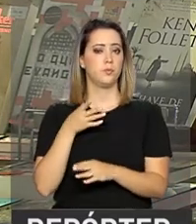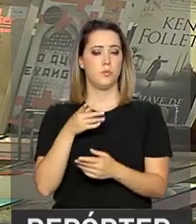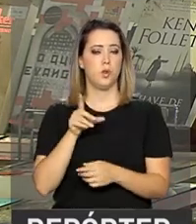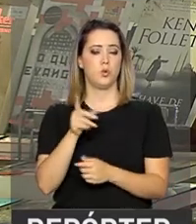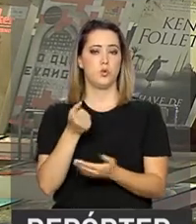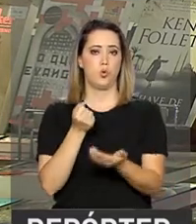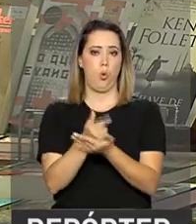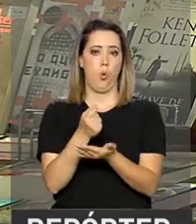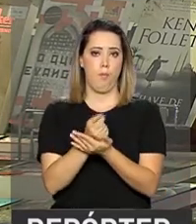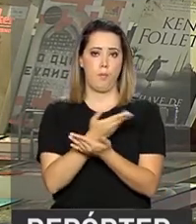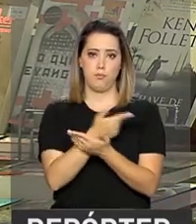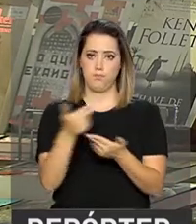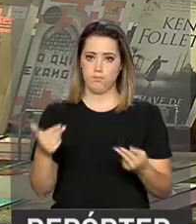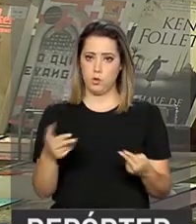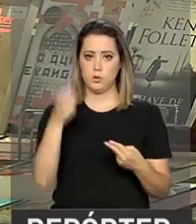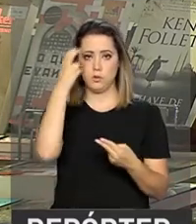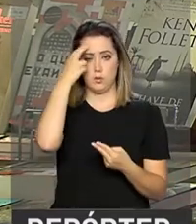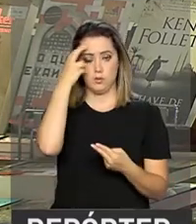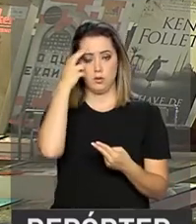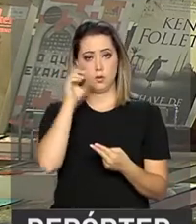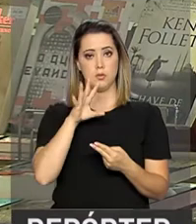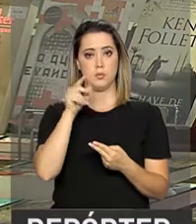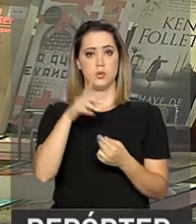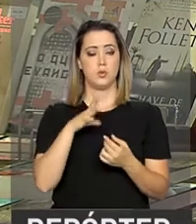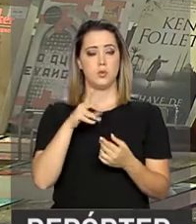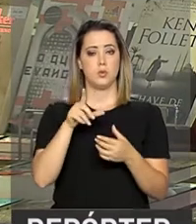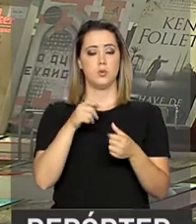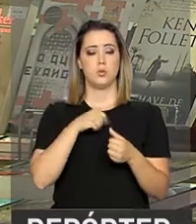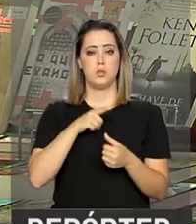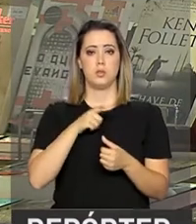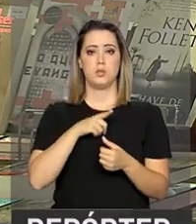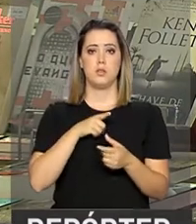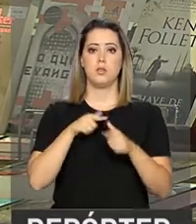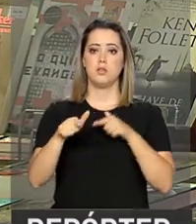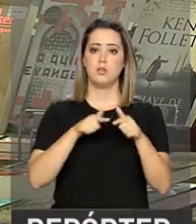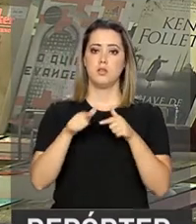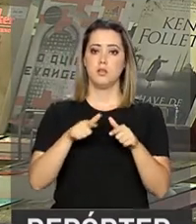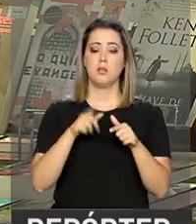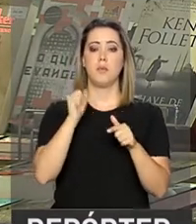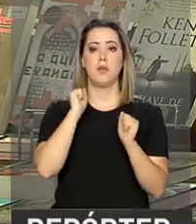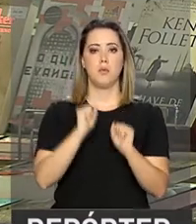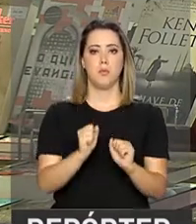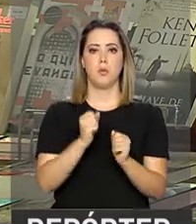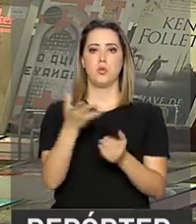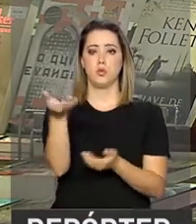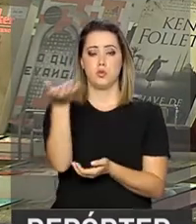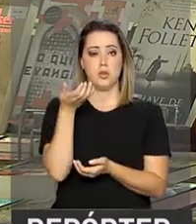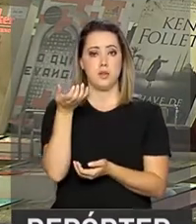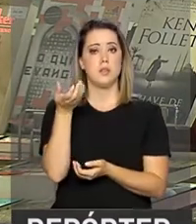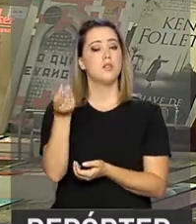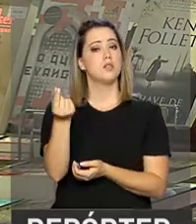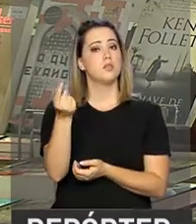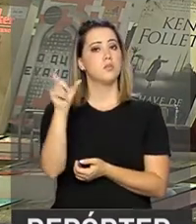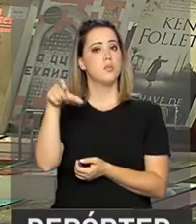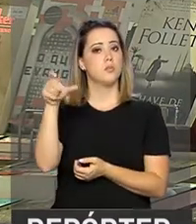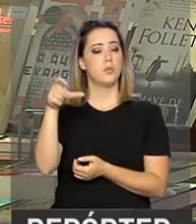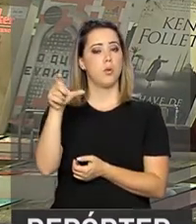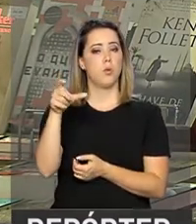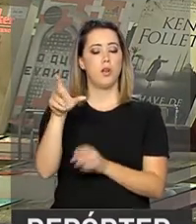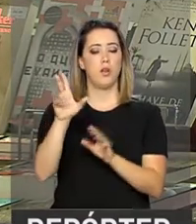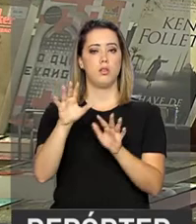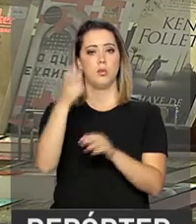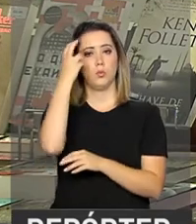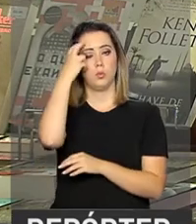esses itens. Mas todos os que têm vínculo empregatício formal podem receber o Vale. Para que o benefício chegue até